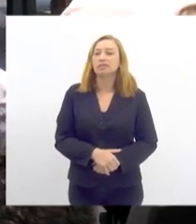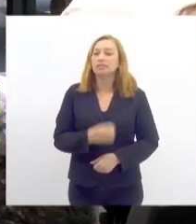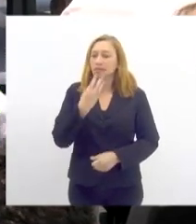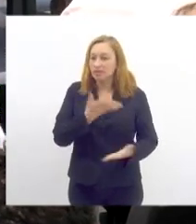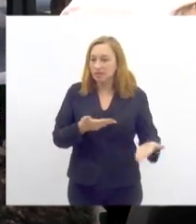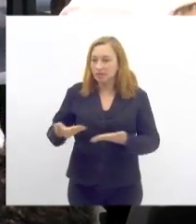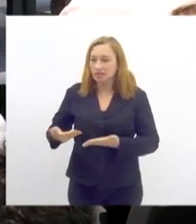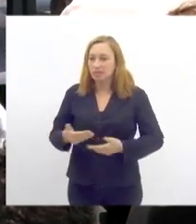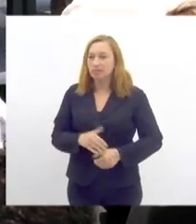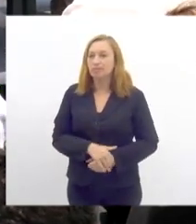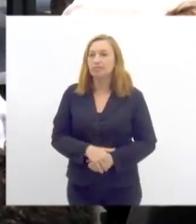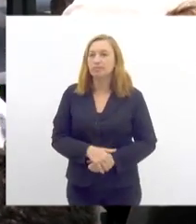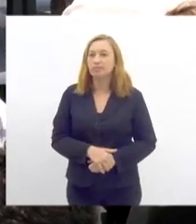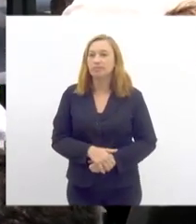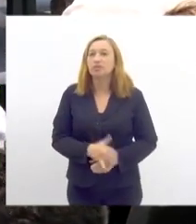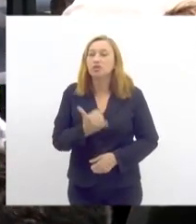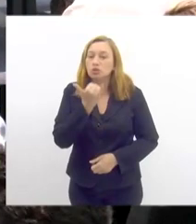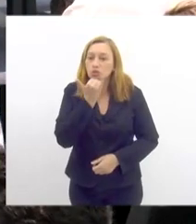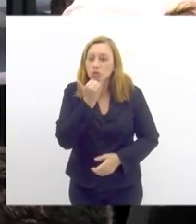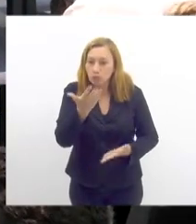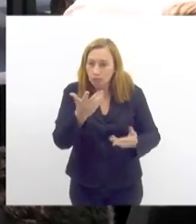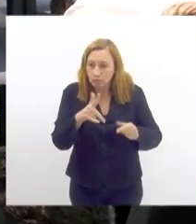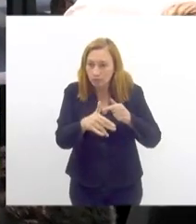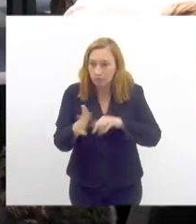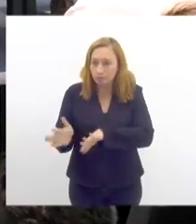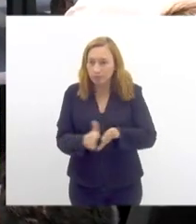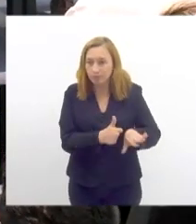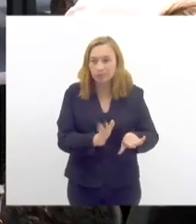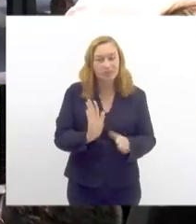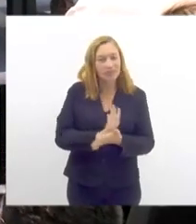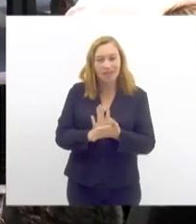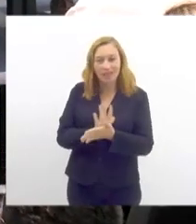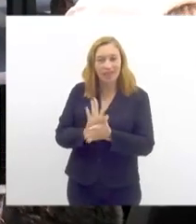bem-vindo. Desculpa a interrupção. Nada aqui, deputado.